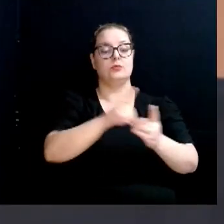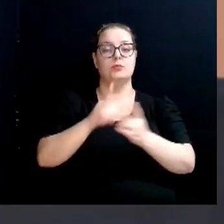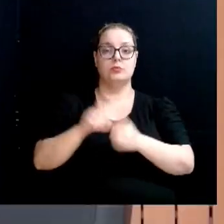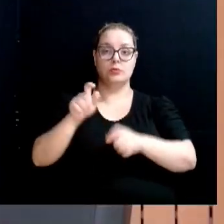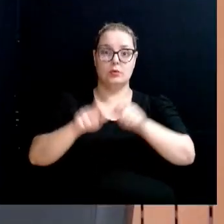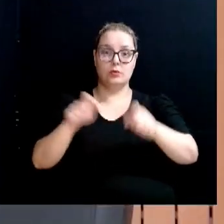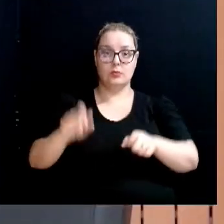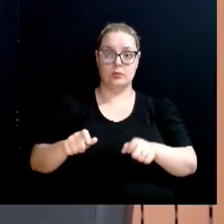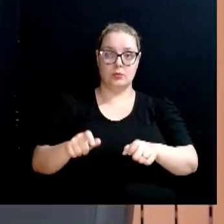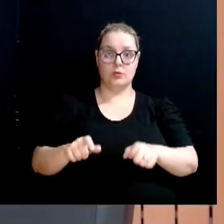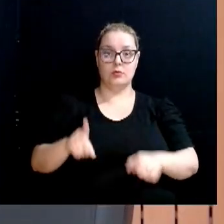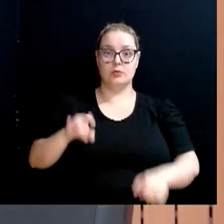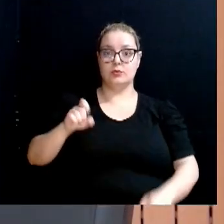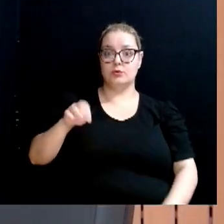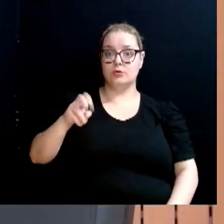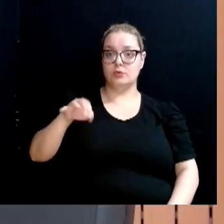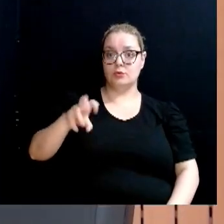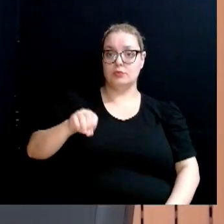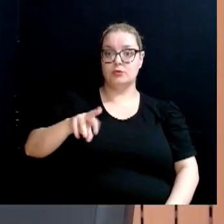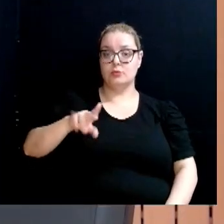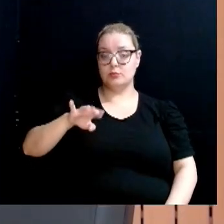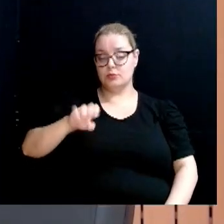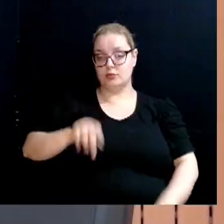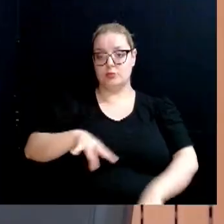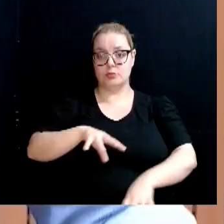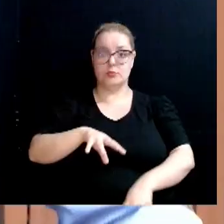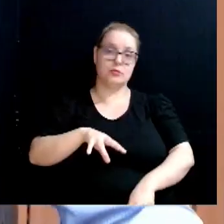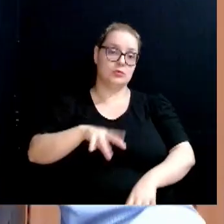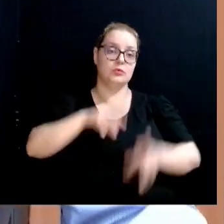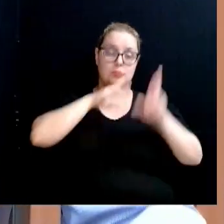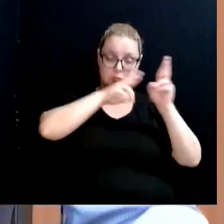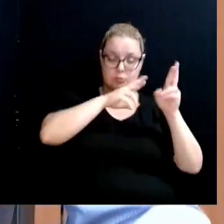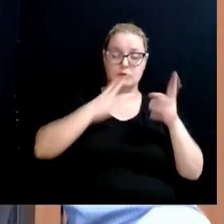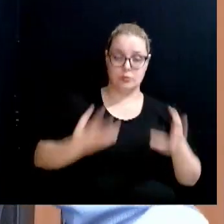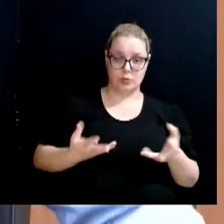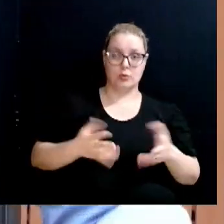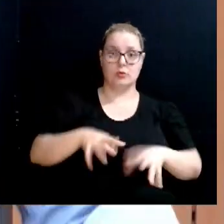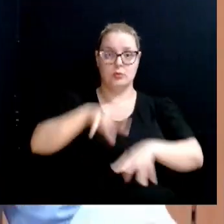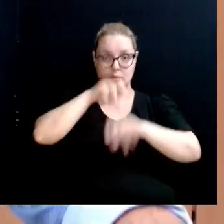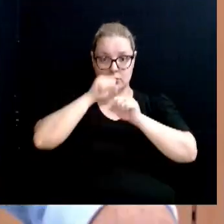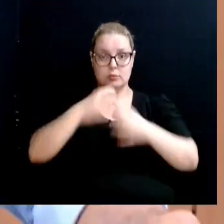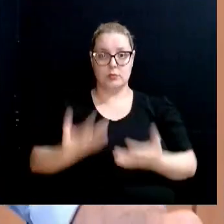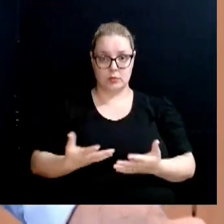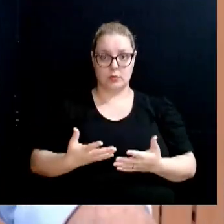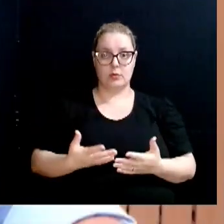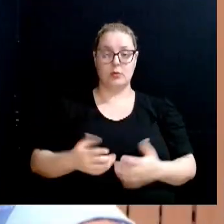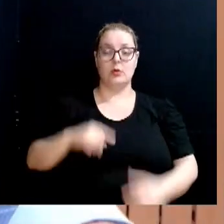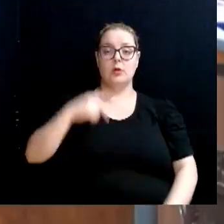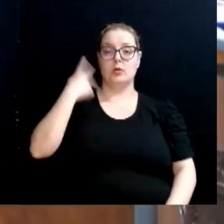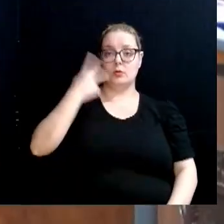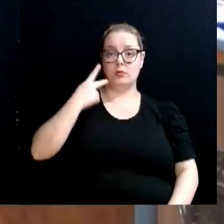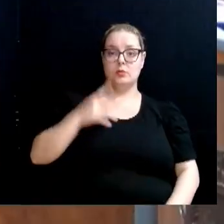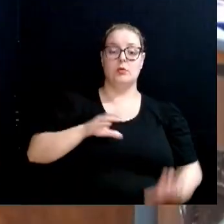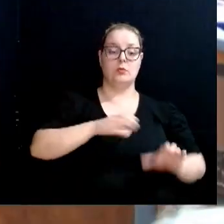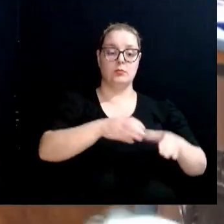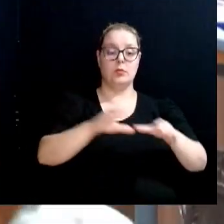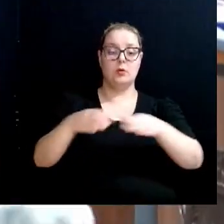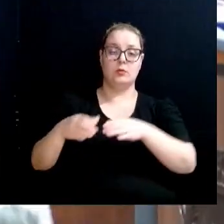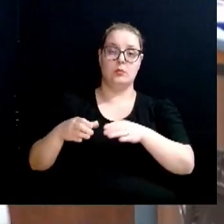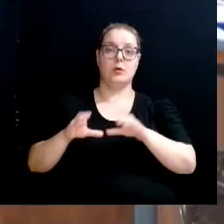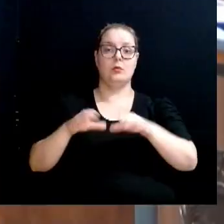Distúrbios Respiratórios do Sono. Em seguida, os vereadores da Comissão de Política Social e